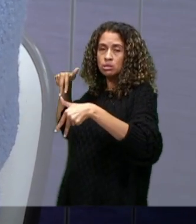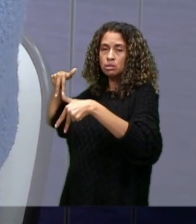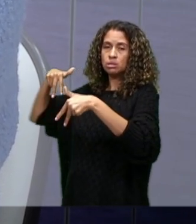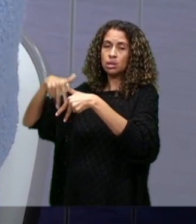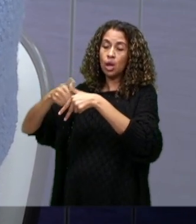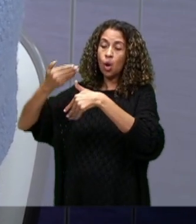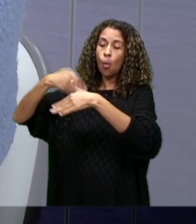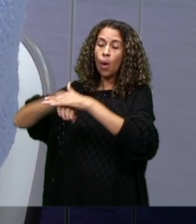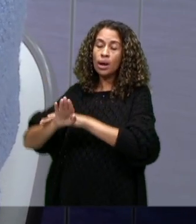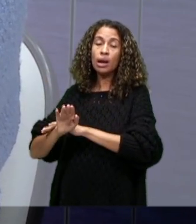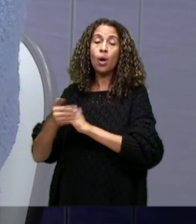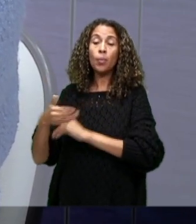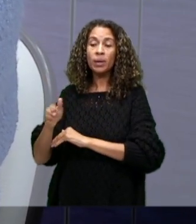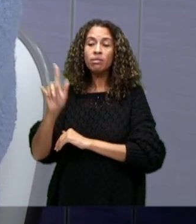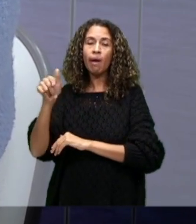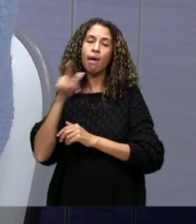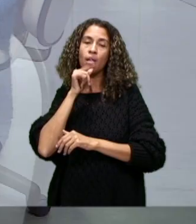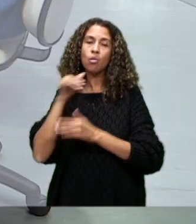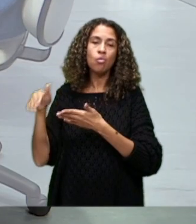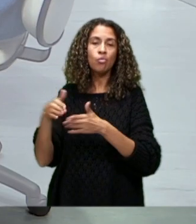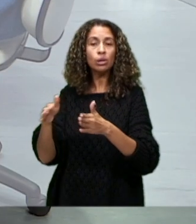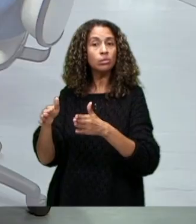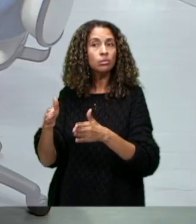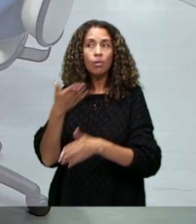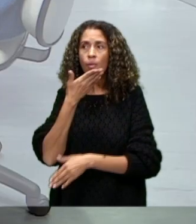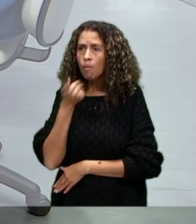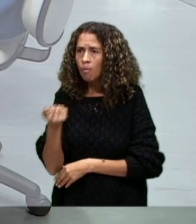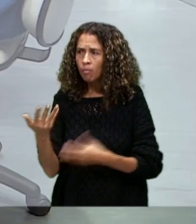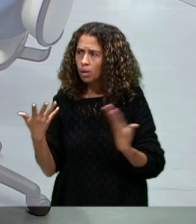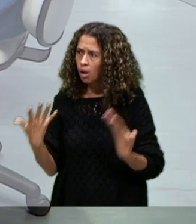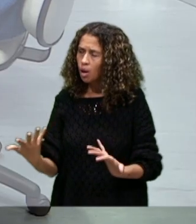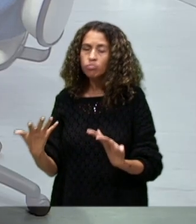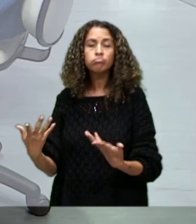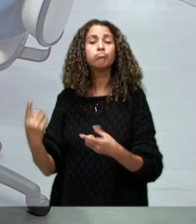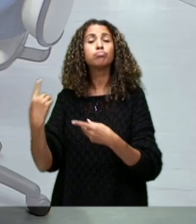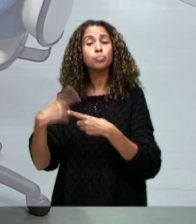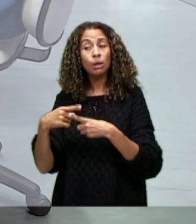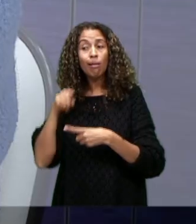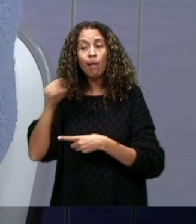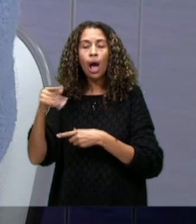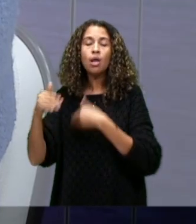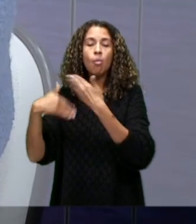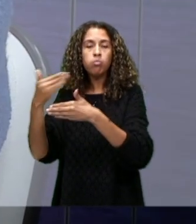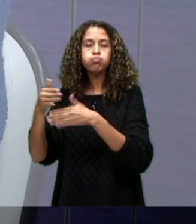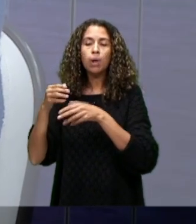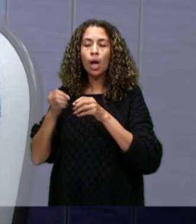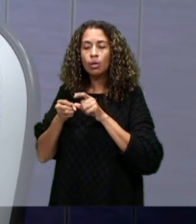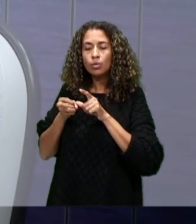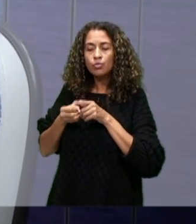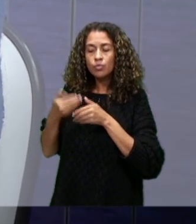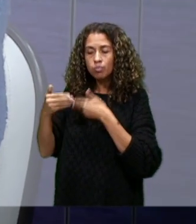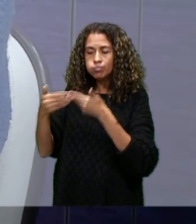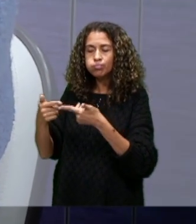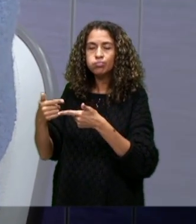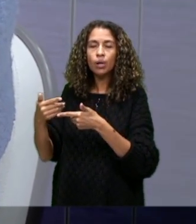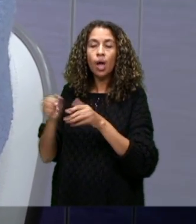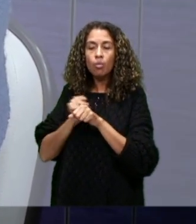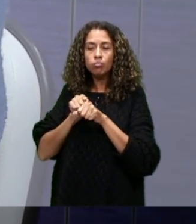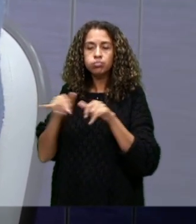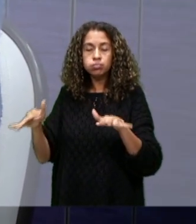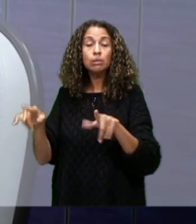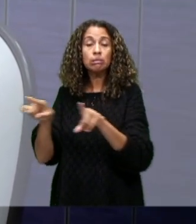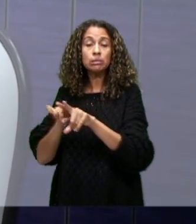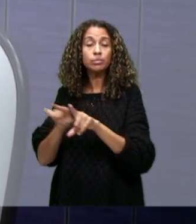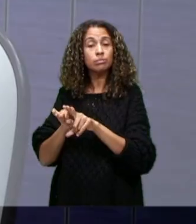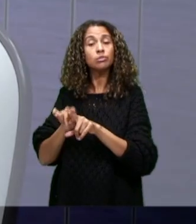rio. E eu achei fantástico, e é verdade, por quê? Porque lá ele cresce, lá ele se reproduz. Então eu acho que isso responde um pouco,